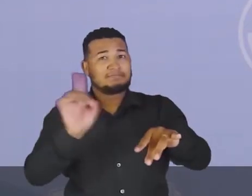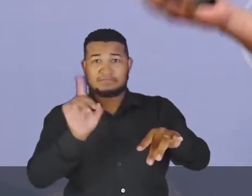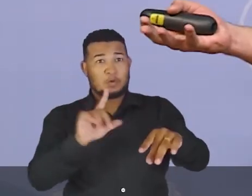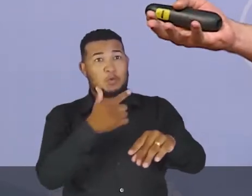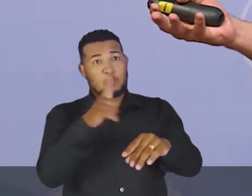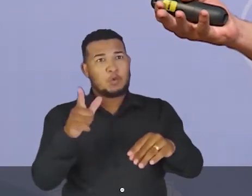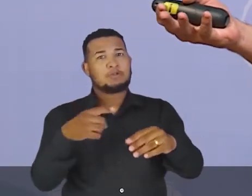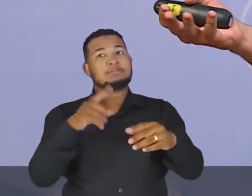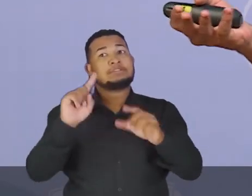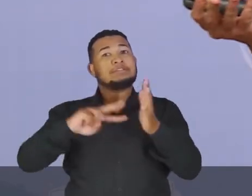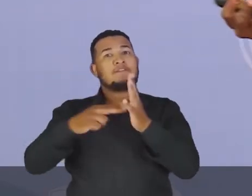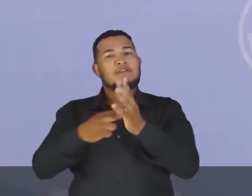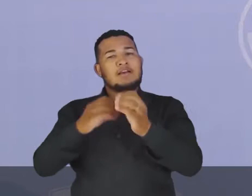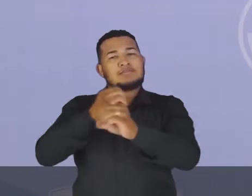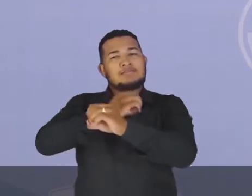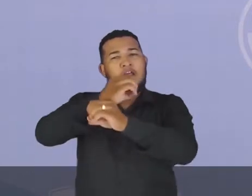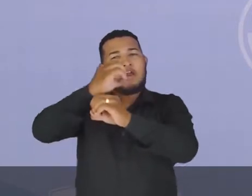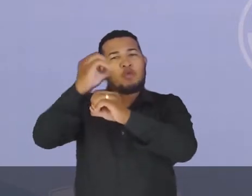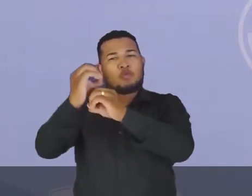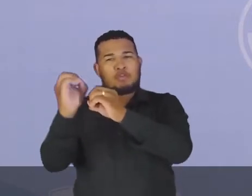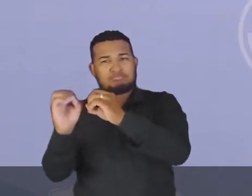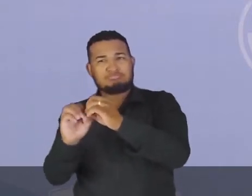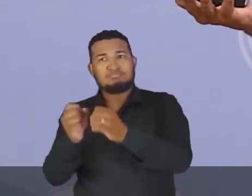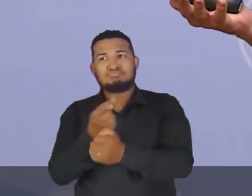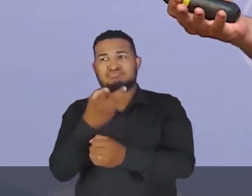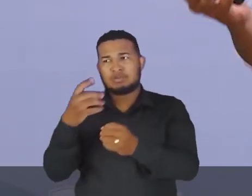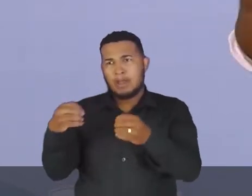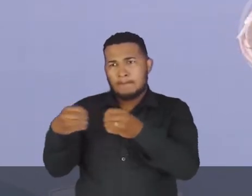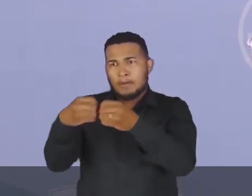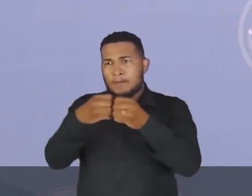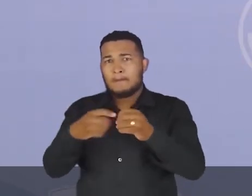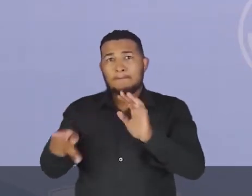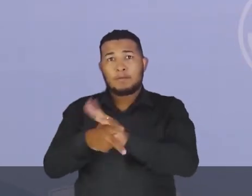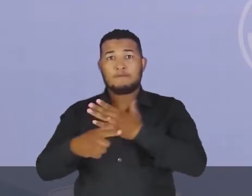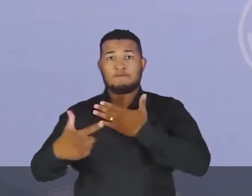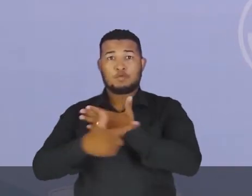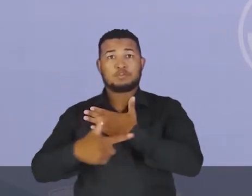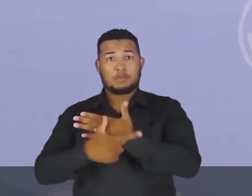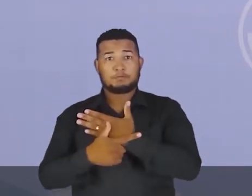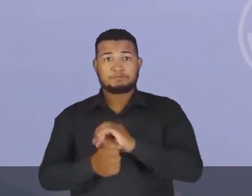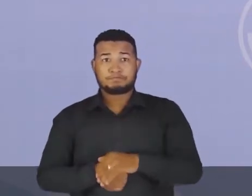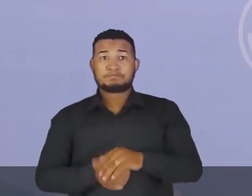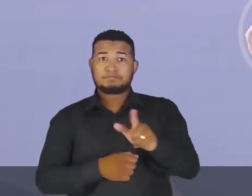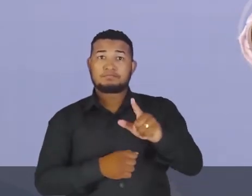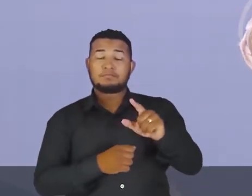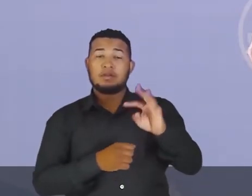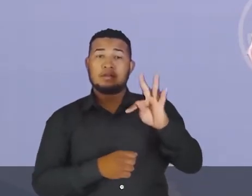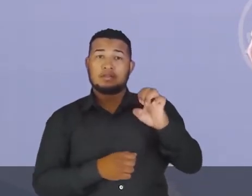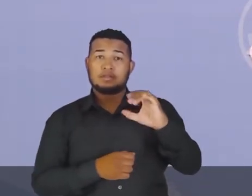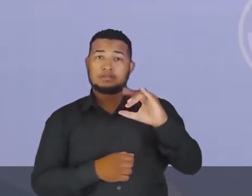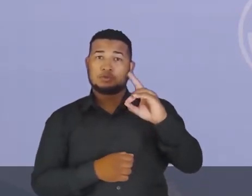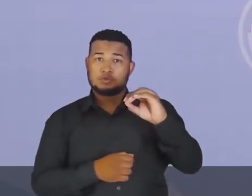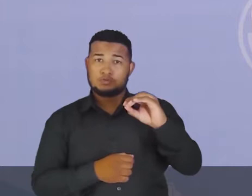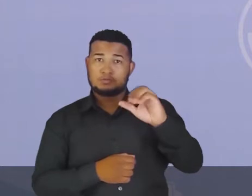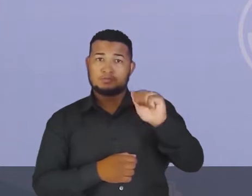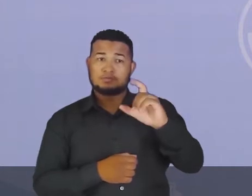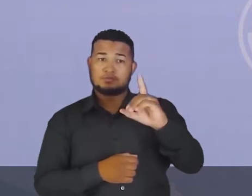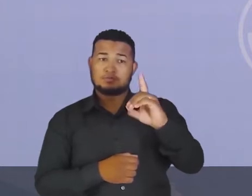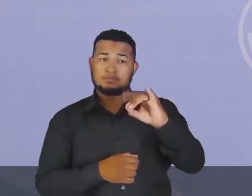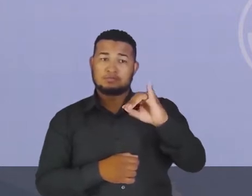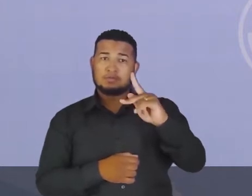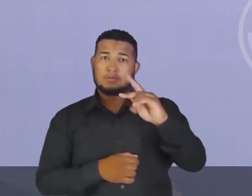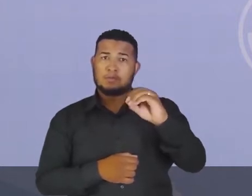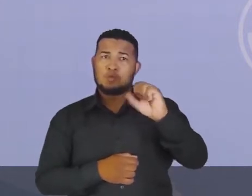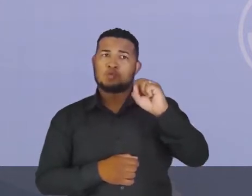determinada função, certo? E o tecido adiposo é um tipo de tecido que possui suas células chamadas de